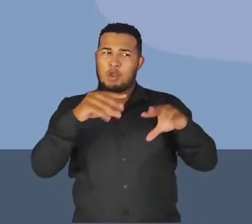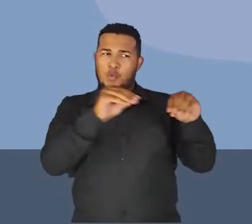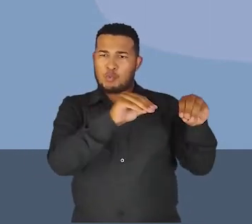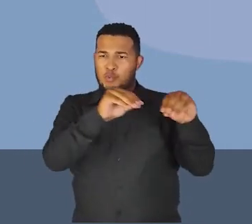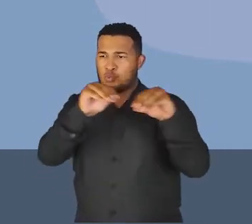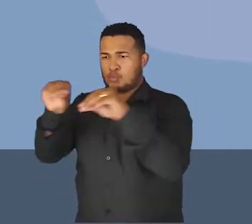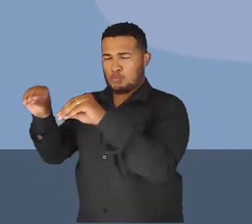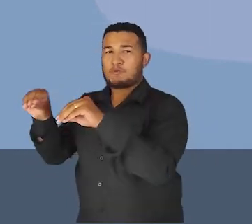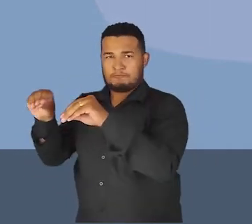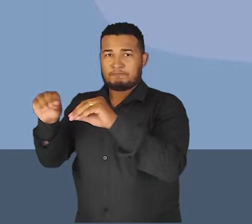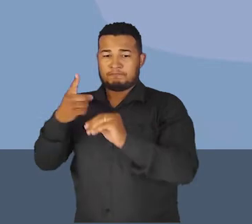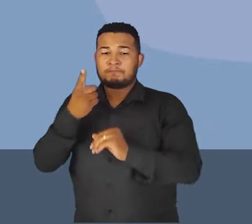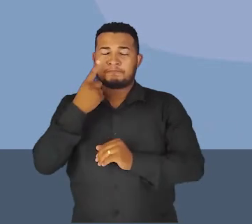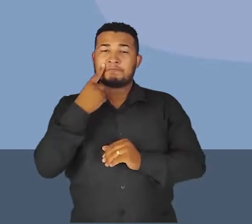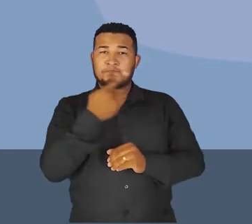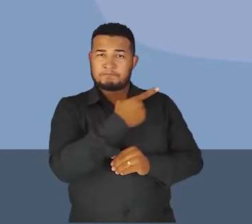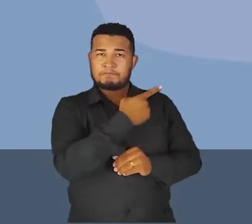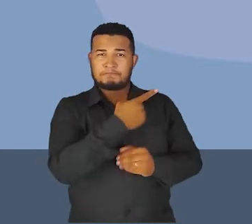na horizontal. Olha a figura.